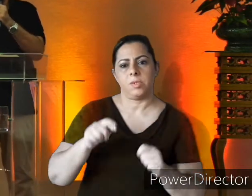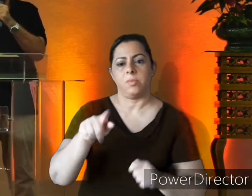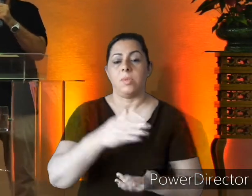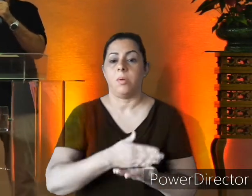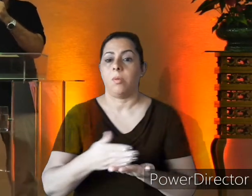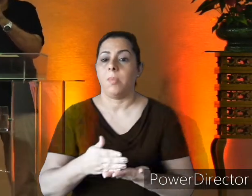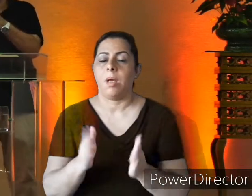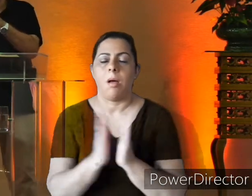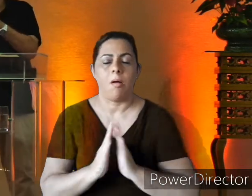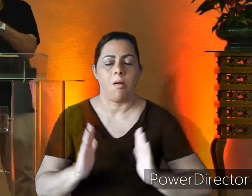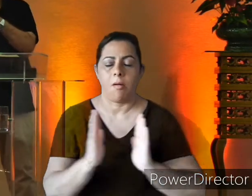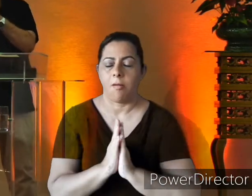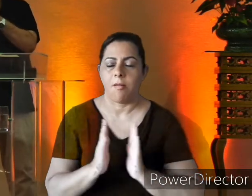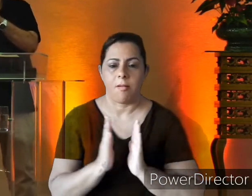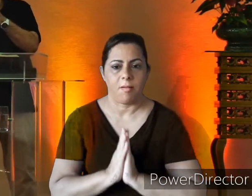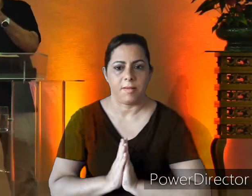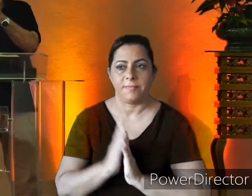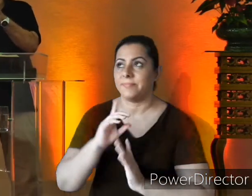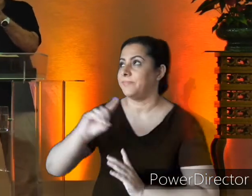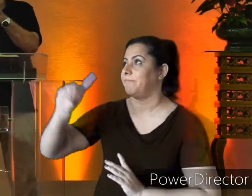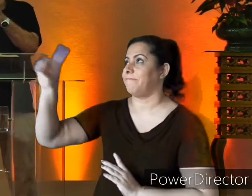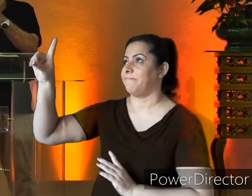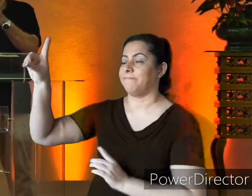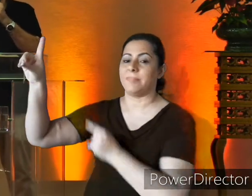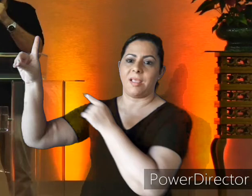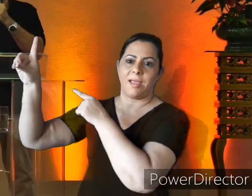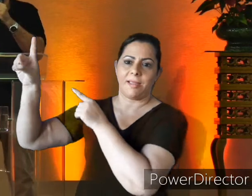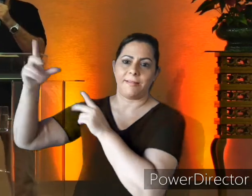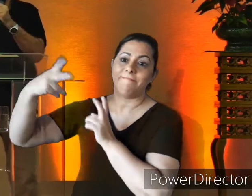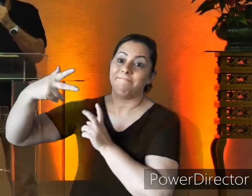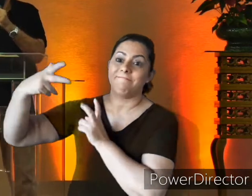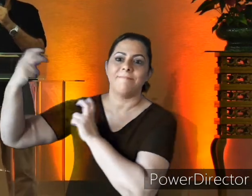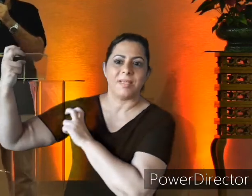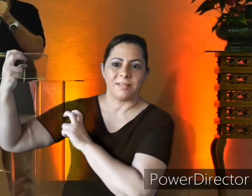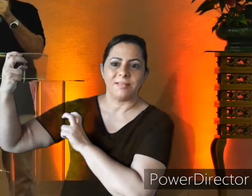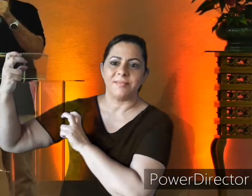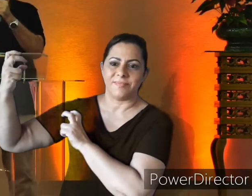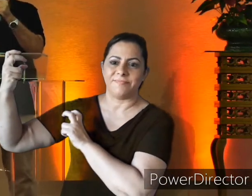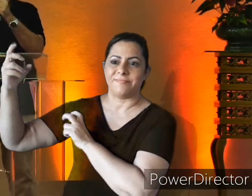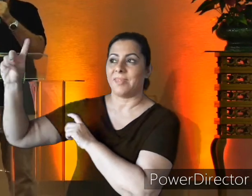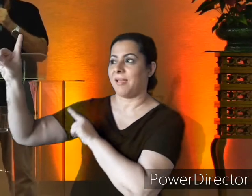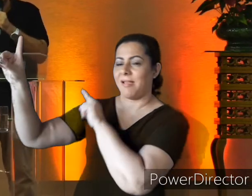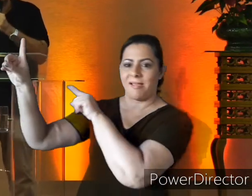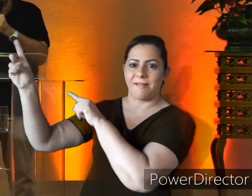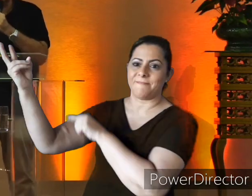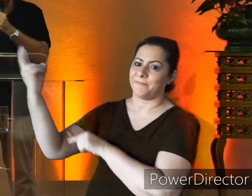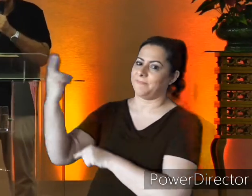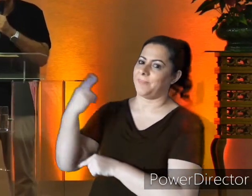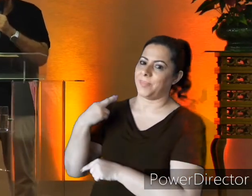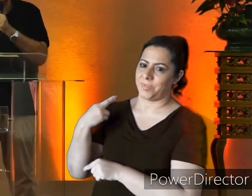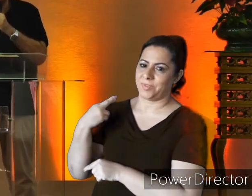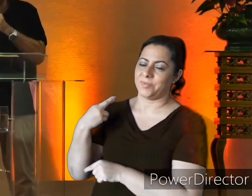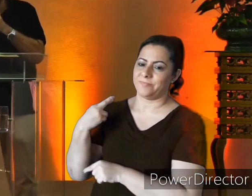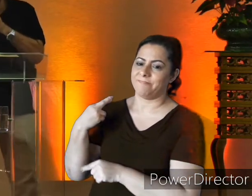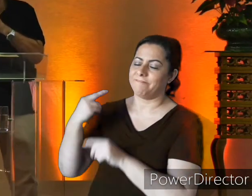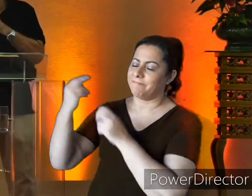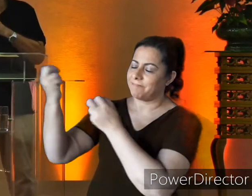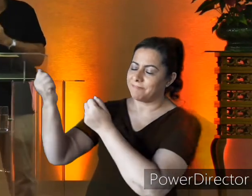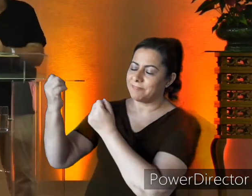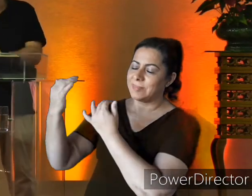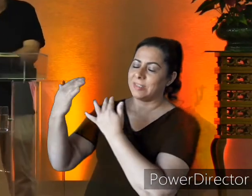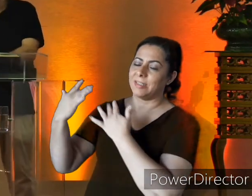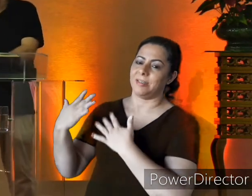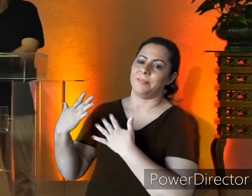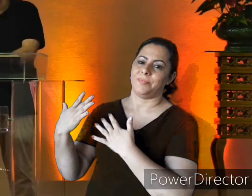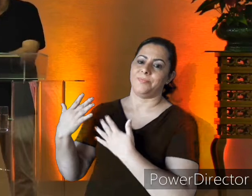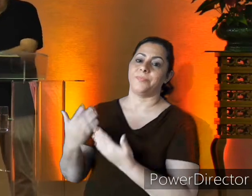a bênção, a vitória já foi determinada sobre a tua vida. Assim, uma realidade